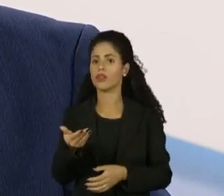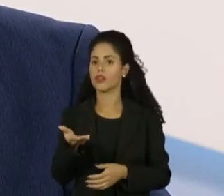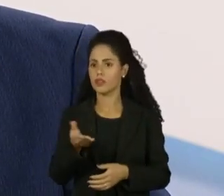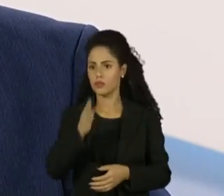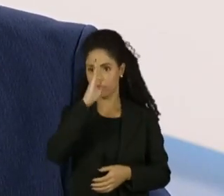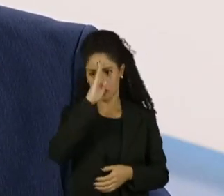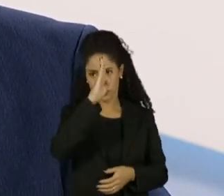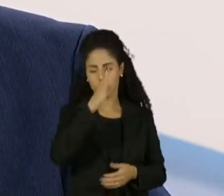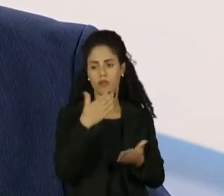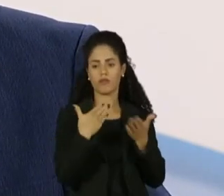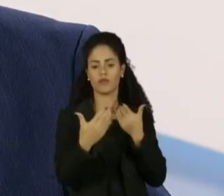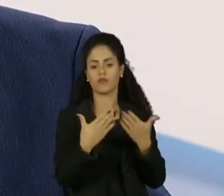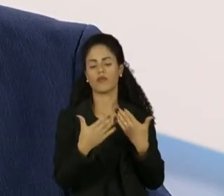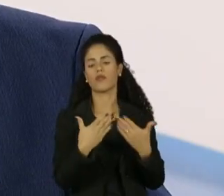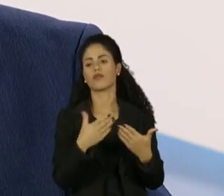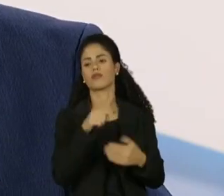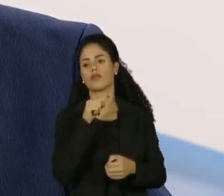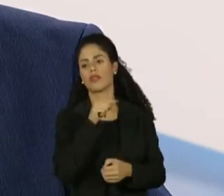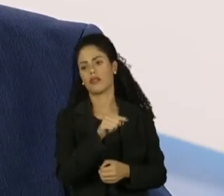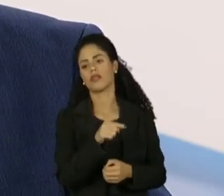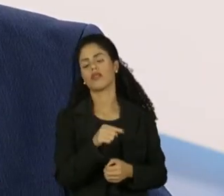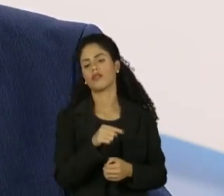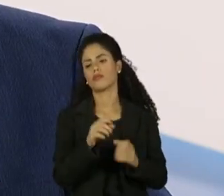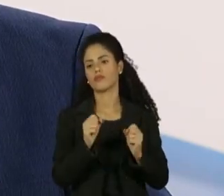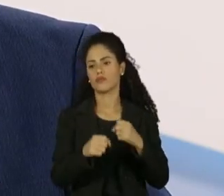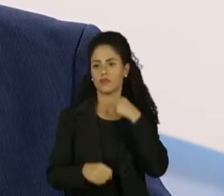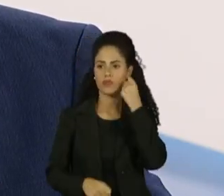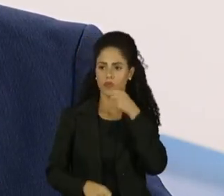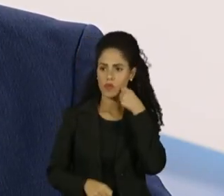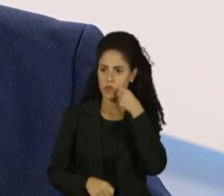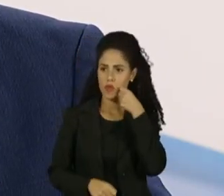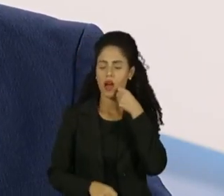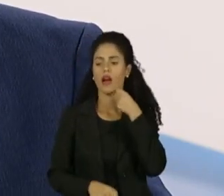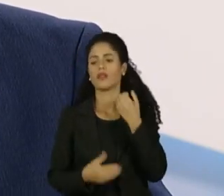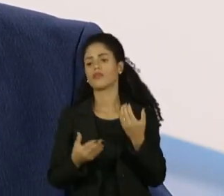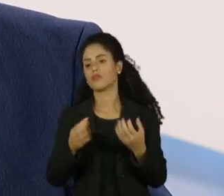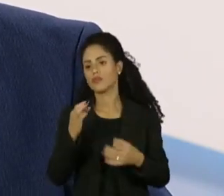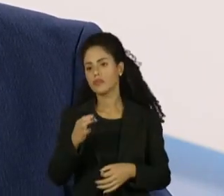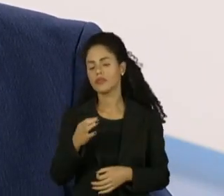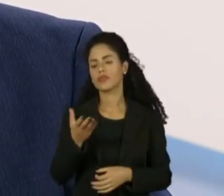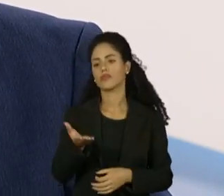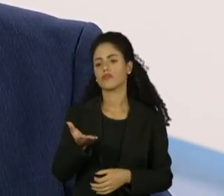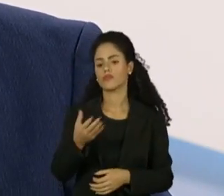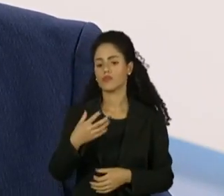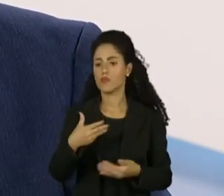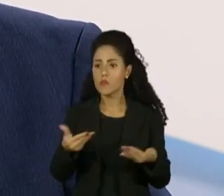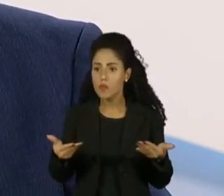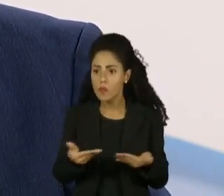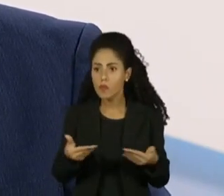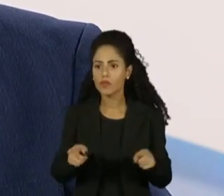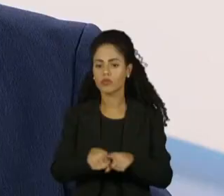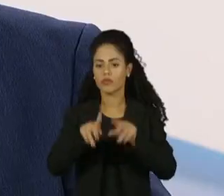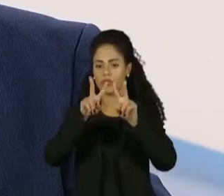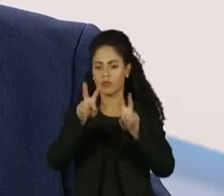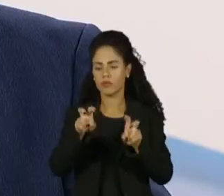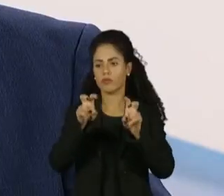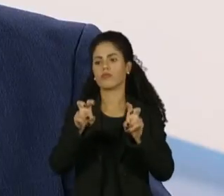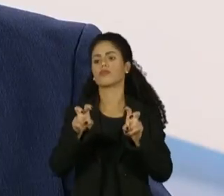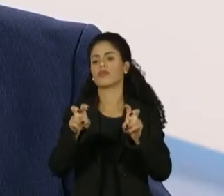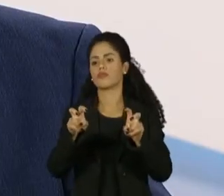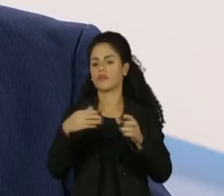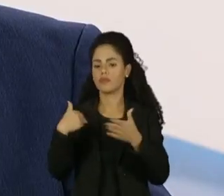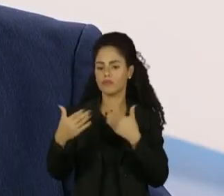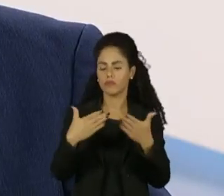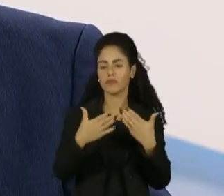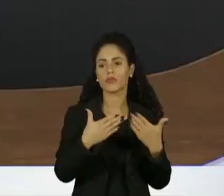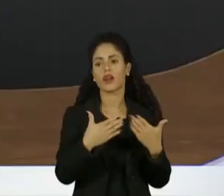tema principal da nossa conversa com o senador Rodrigo Pacheco hoje. Também tema de uma conversa que tivemos com o senador